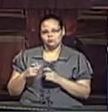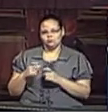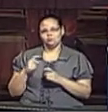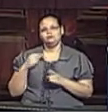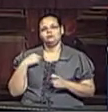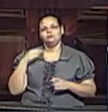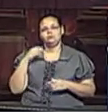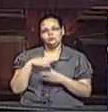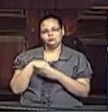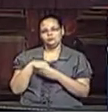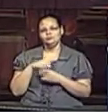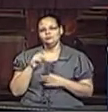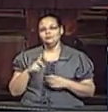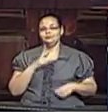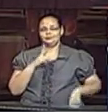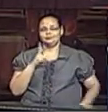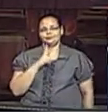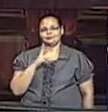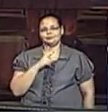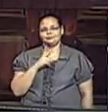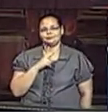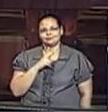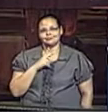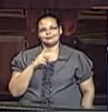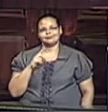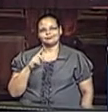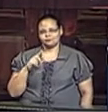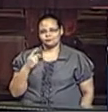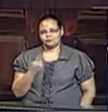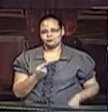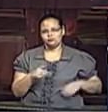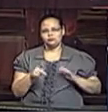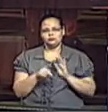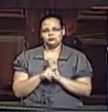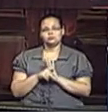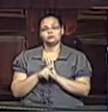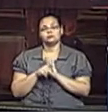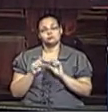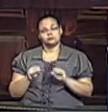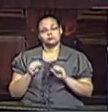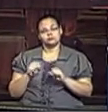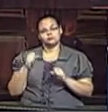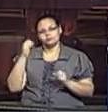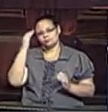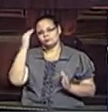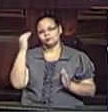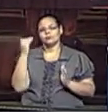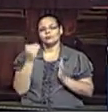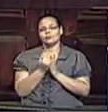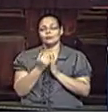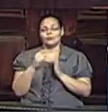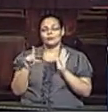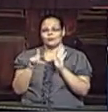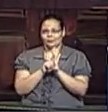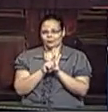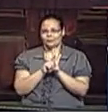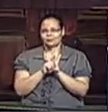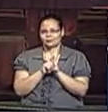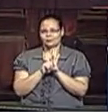estado tem particularidades nas suas regiões que devem ser respeitadas, inclusive na